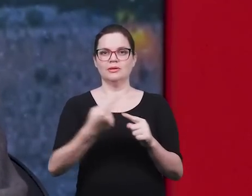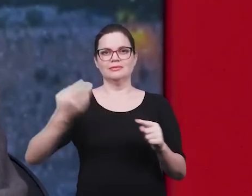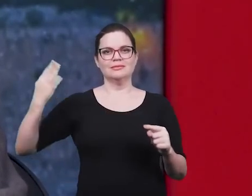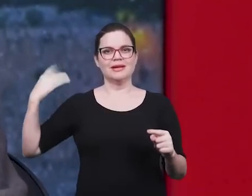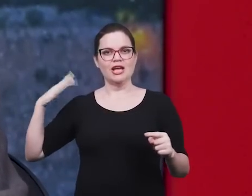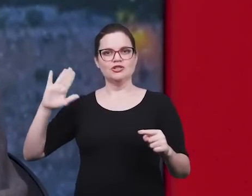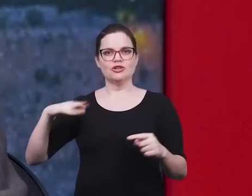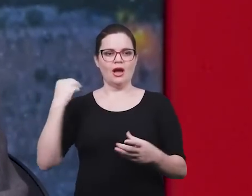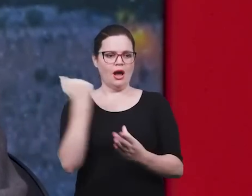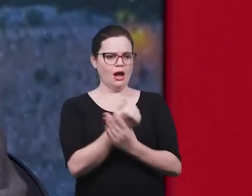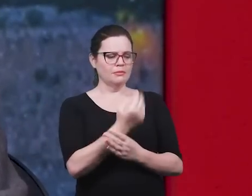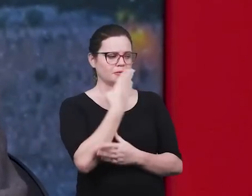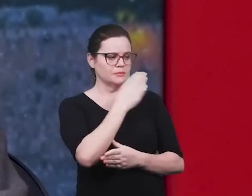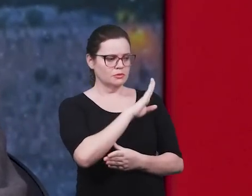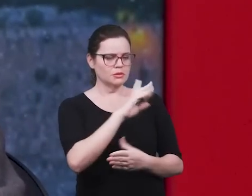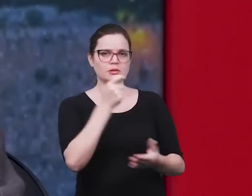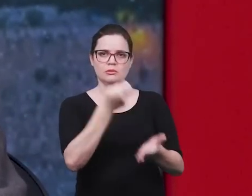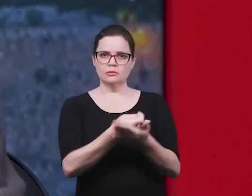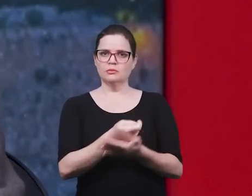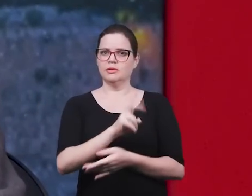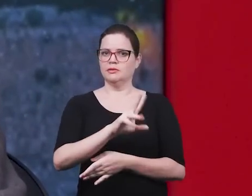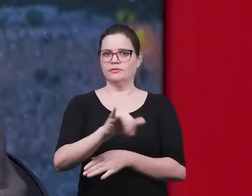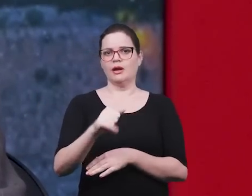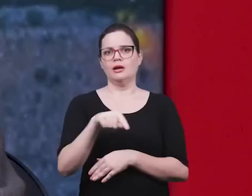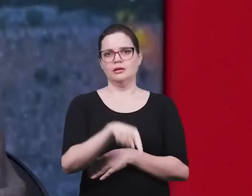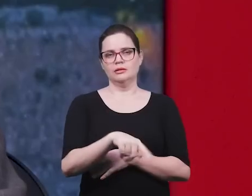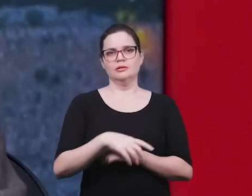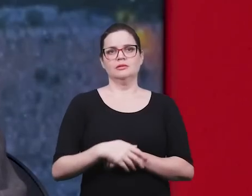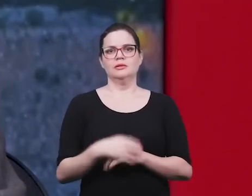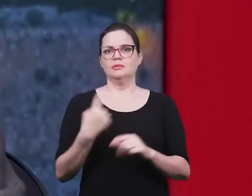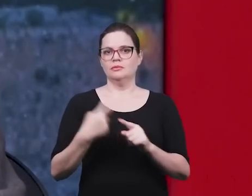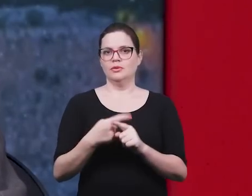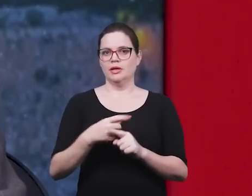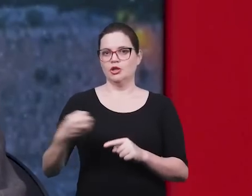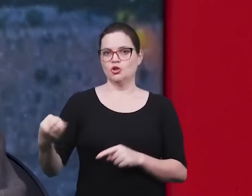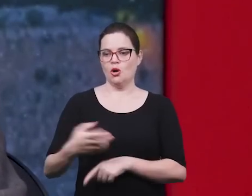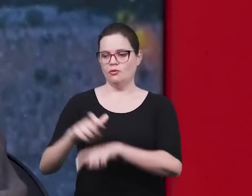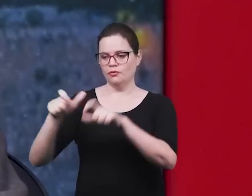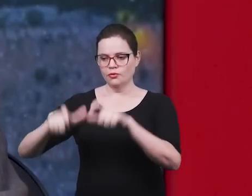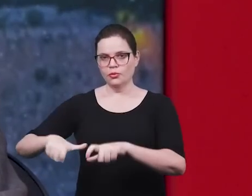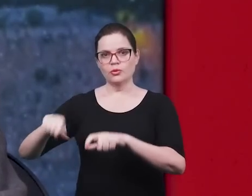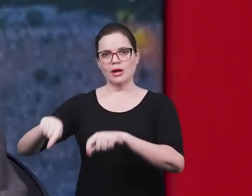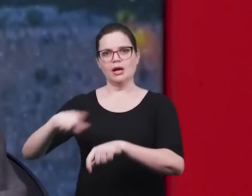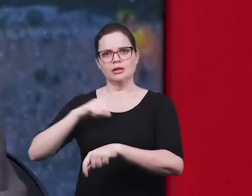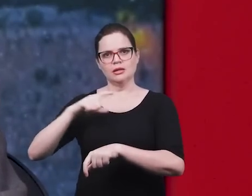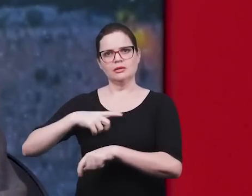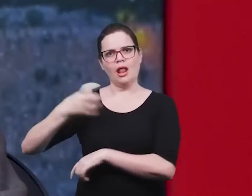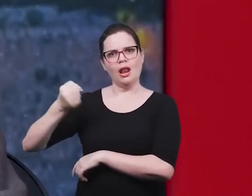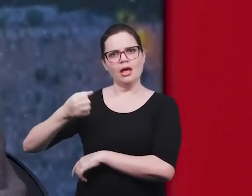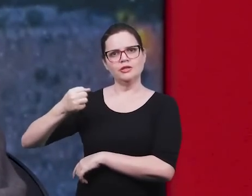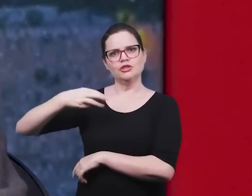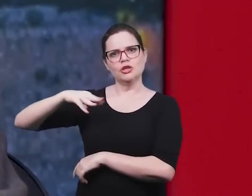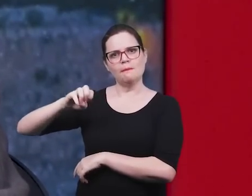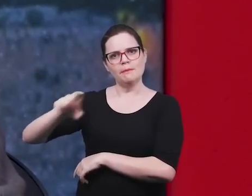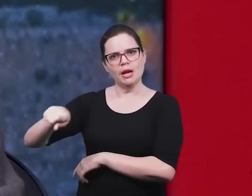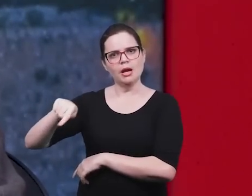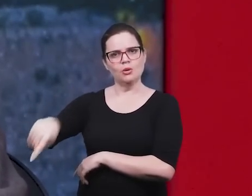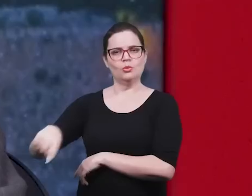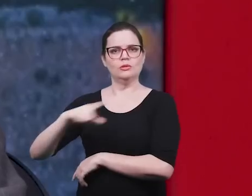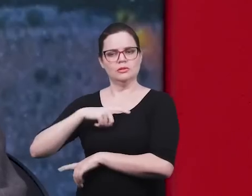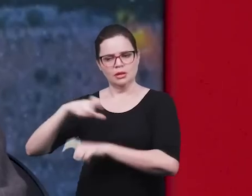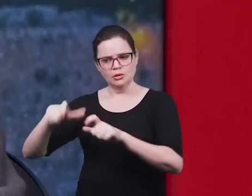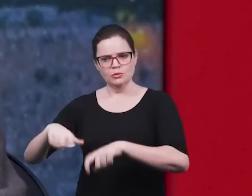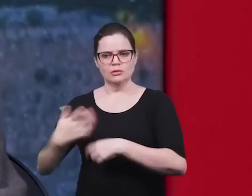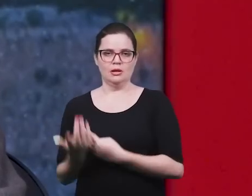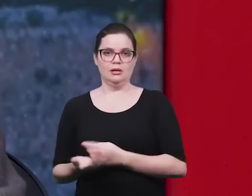que foi dada, cumprir aquela promessa que foi dada a Abraão, que era uma nova terra, uma terra que mana leite e mel, e que eles,